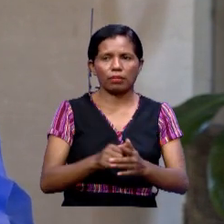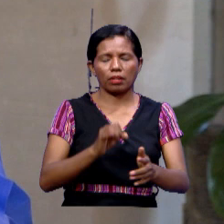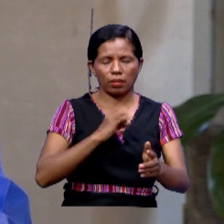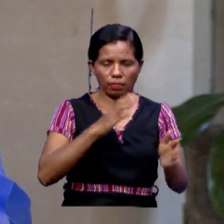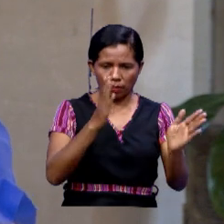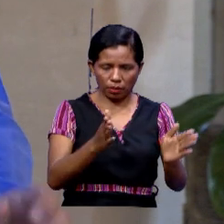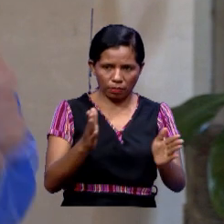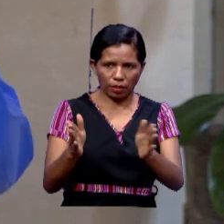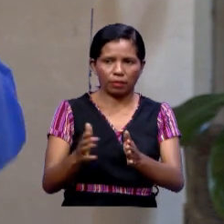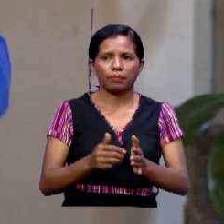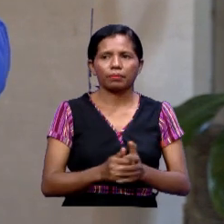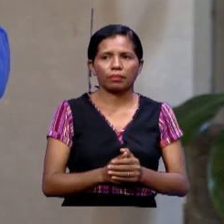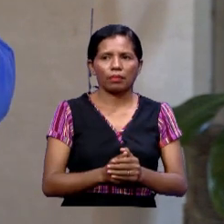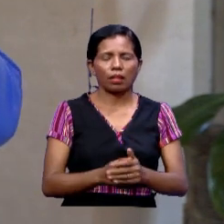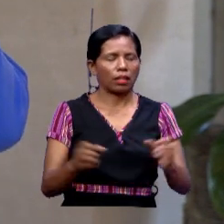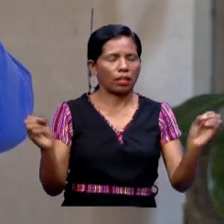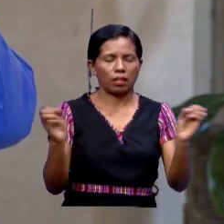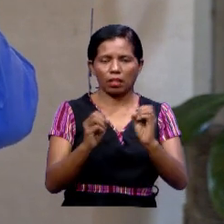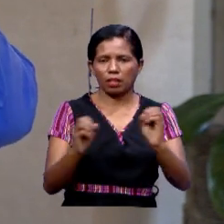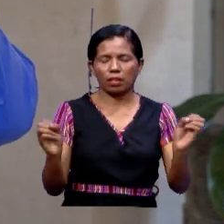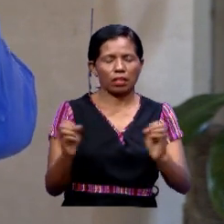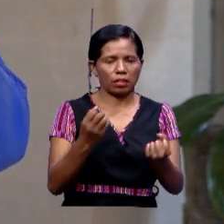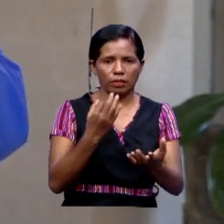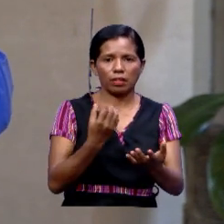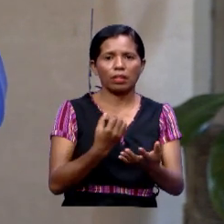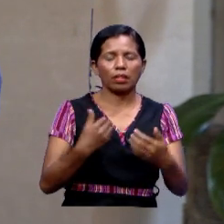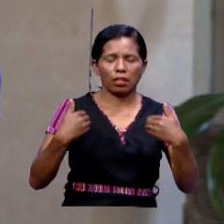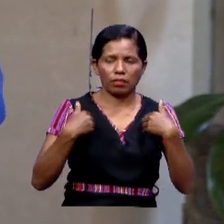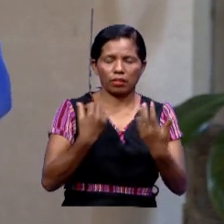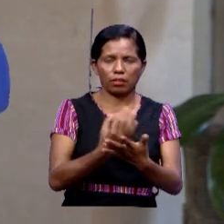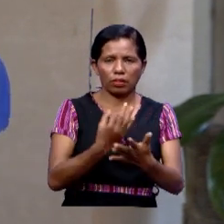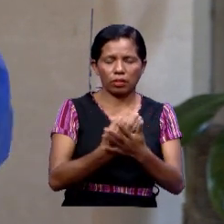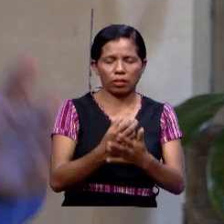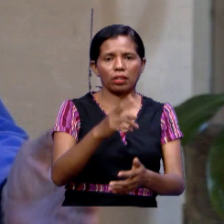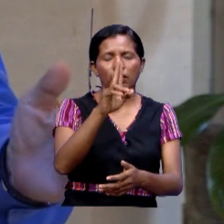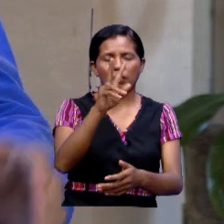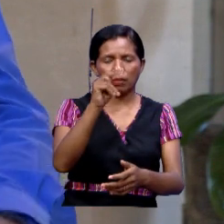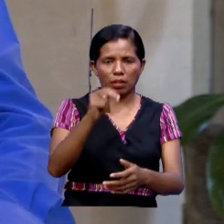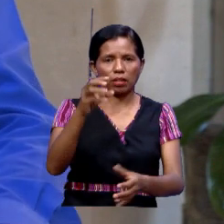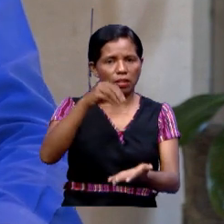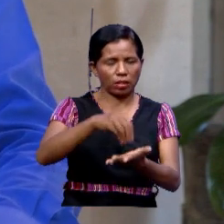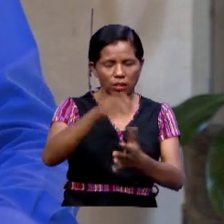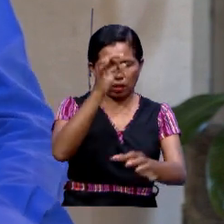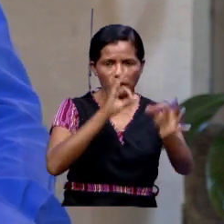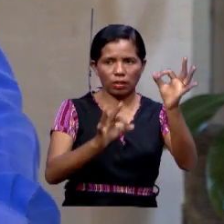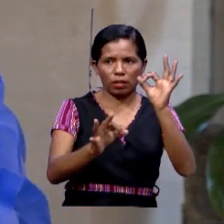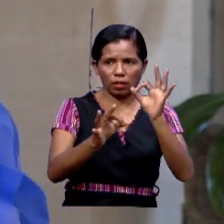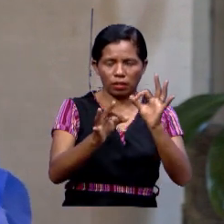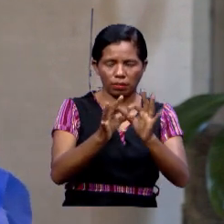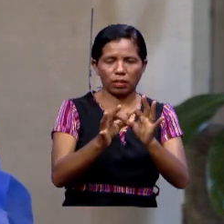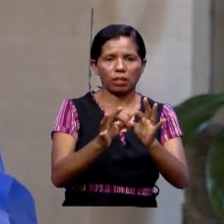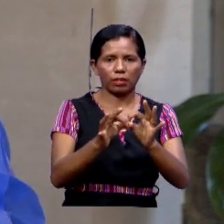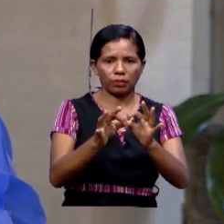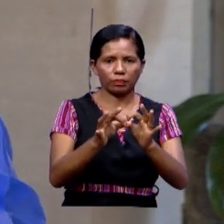preparativo ba la ia falta osan, Nações Unidas garante tinta especial, né?